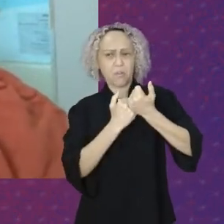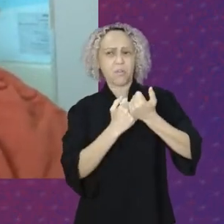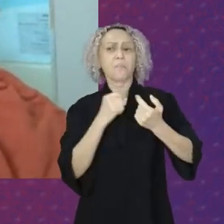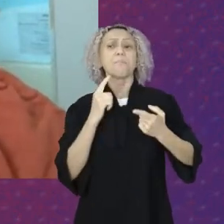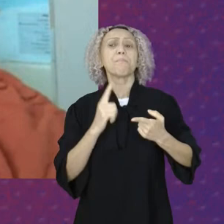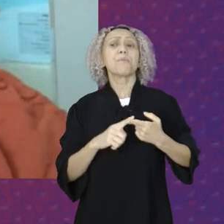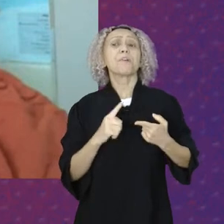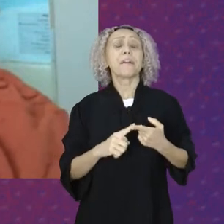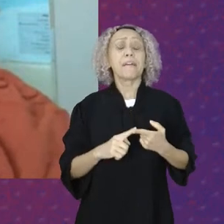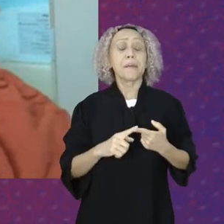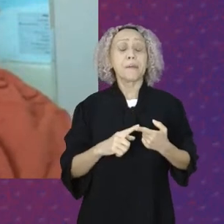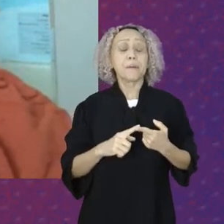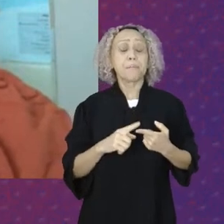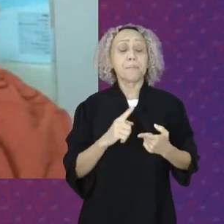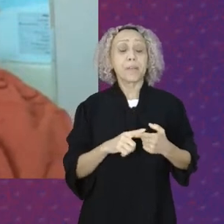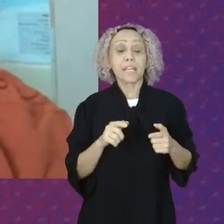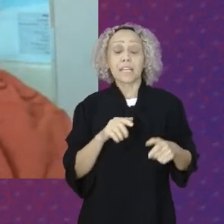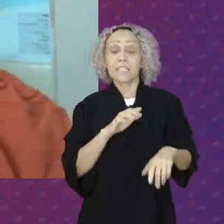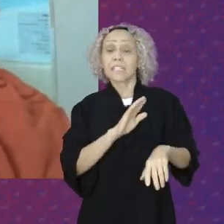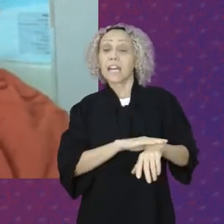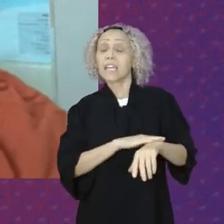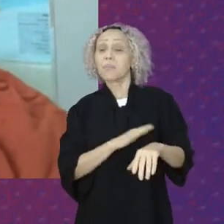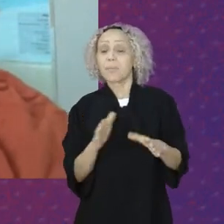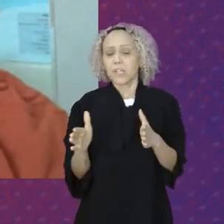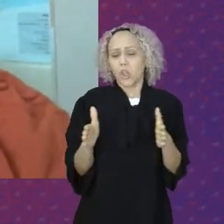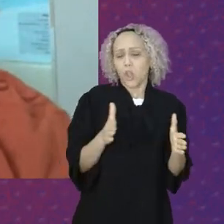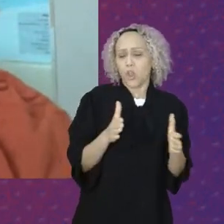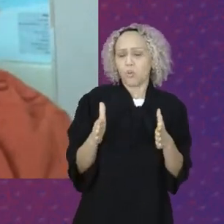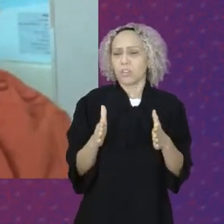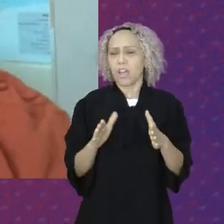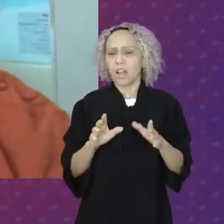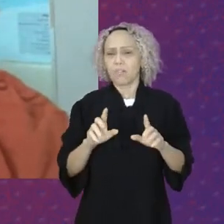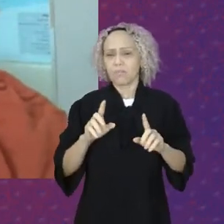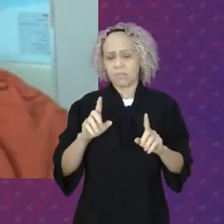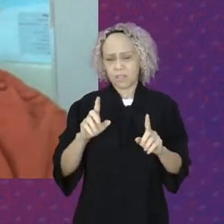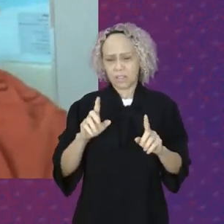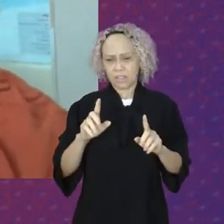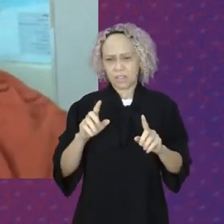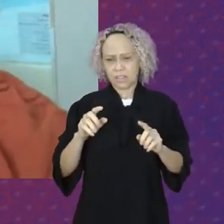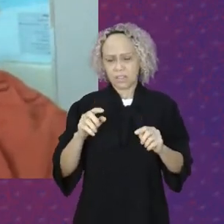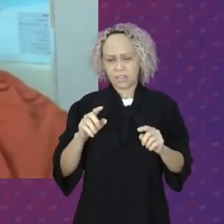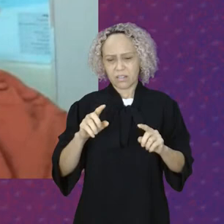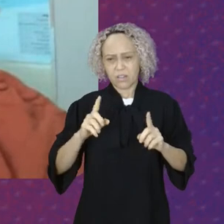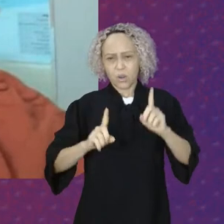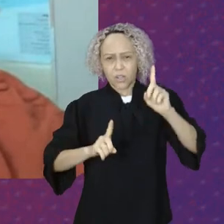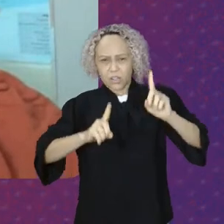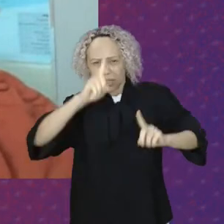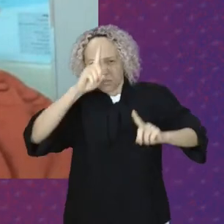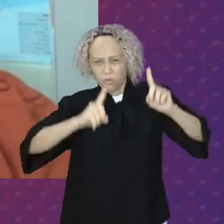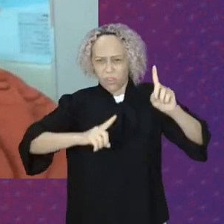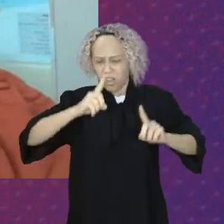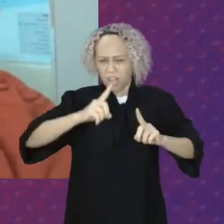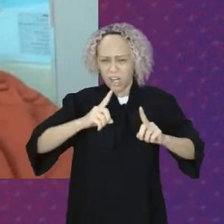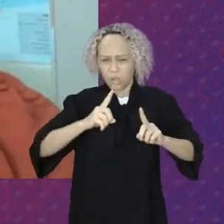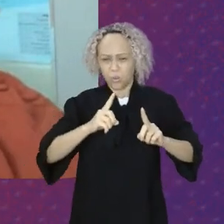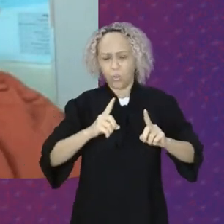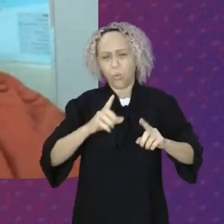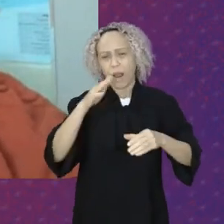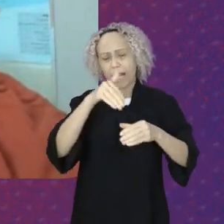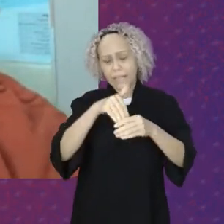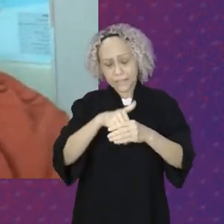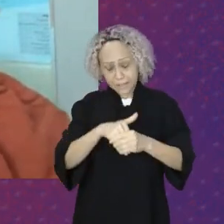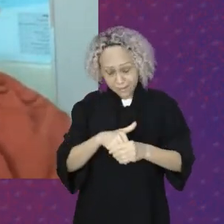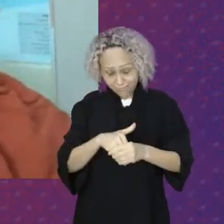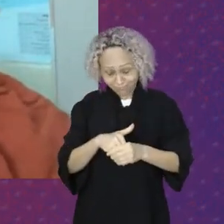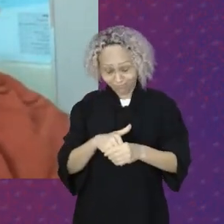eu já estava ajudando muito na campanha do presidente Lula, coordenando as mulheres na campanha nacional, e eu